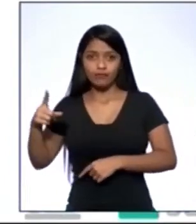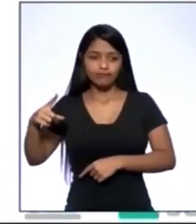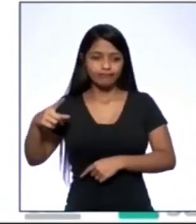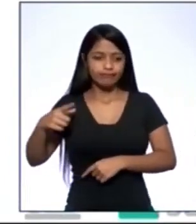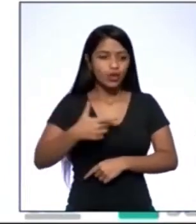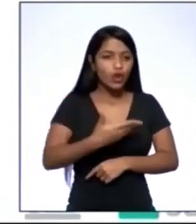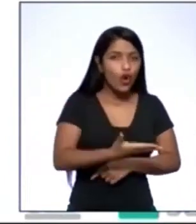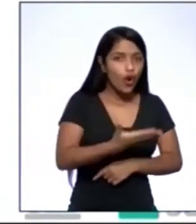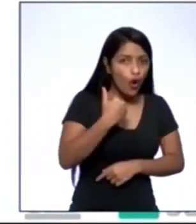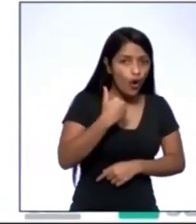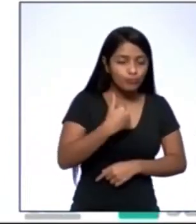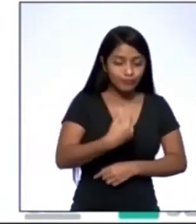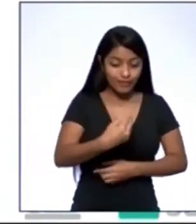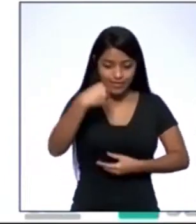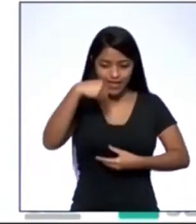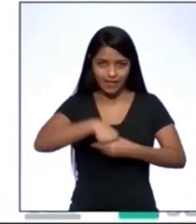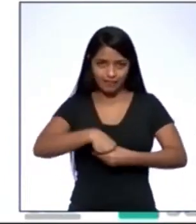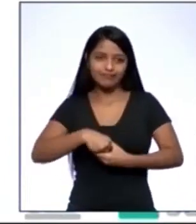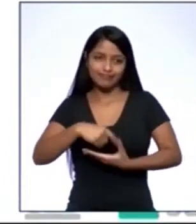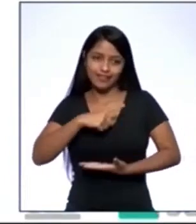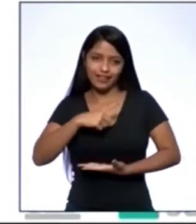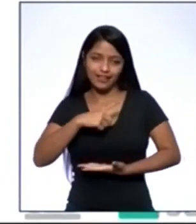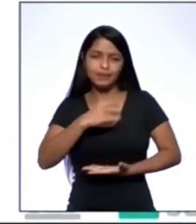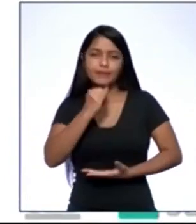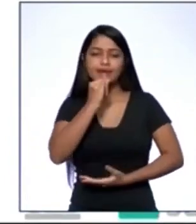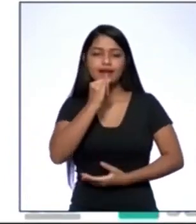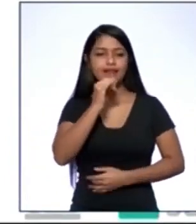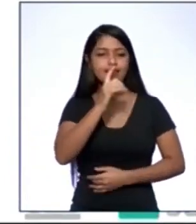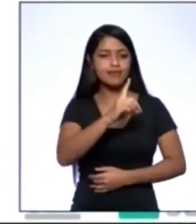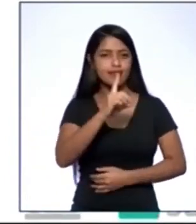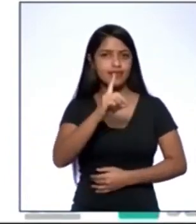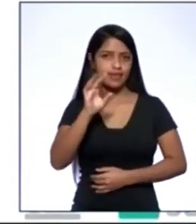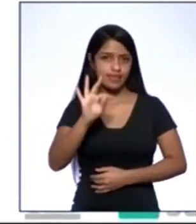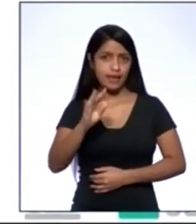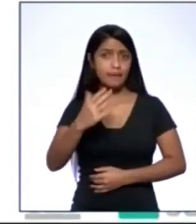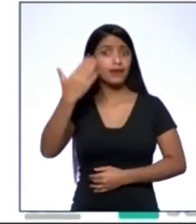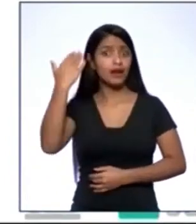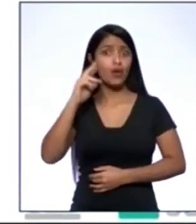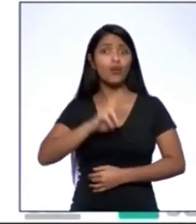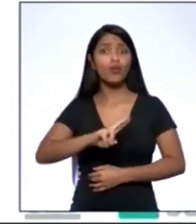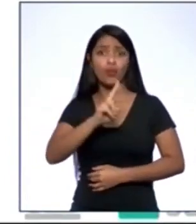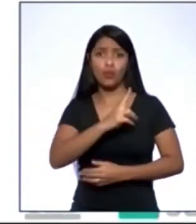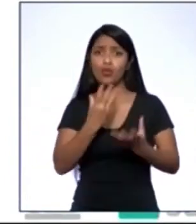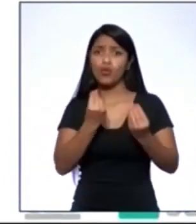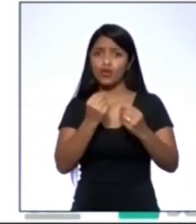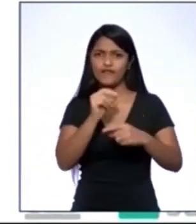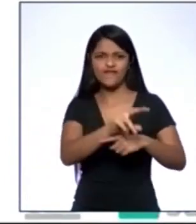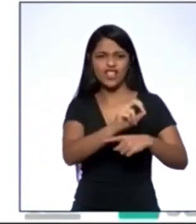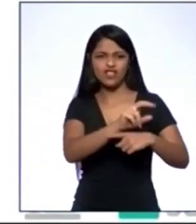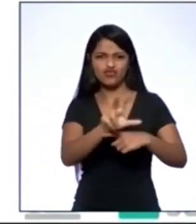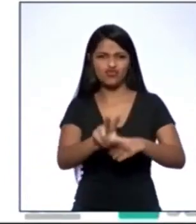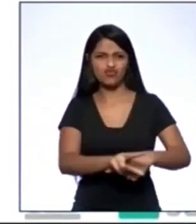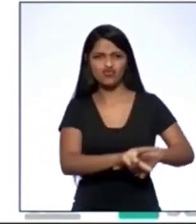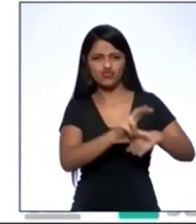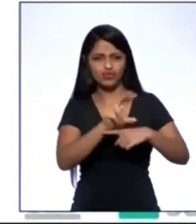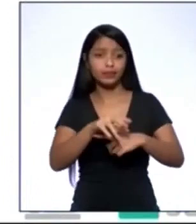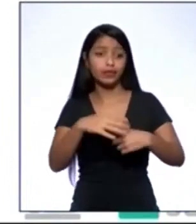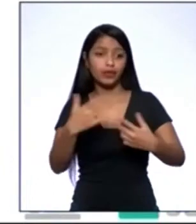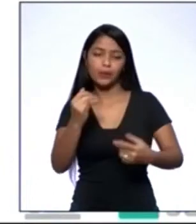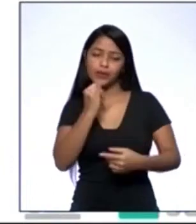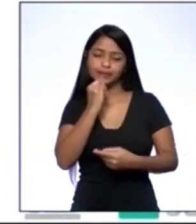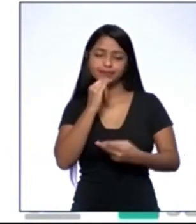muito utilizado no passado. Quando uma cadeia é contaminada, por exemplo, por metais